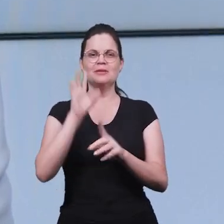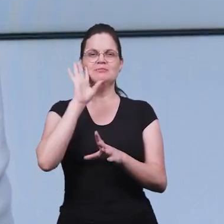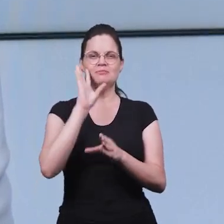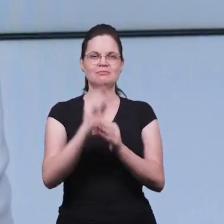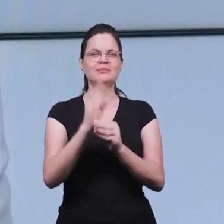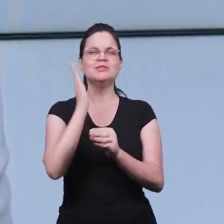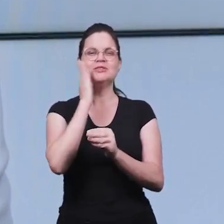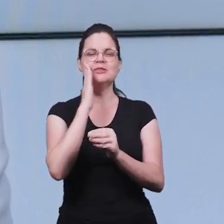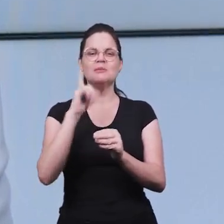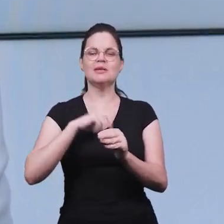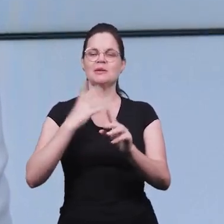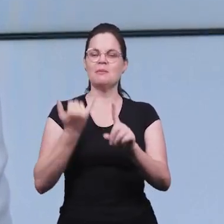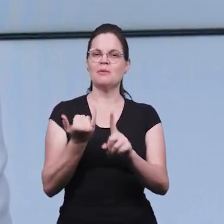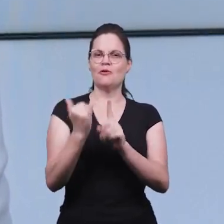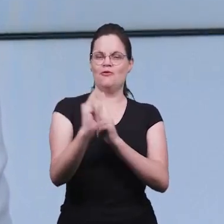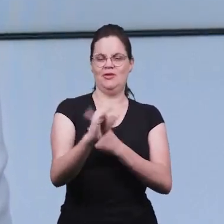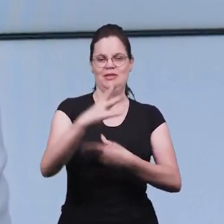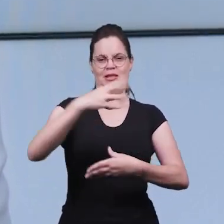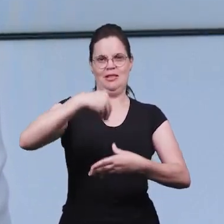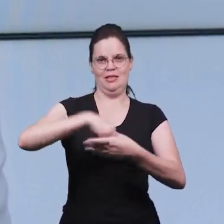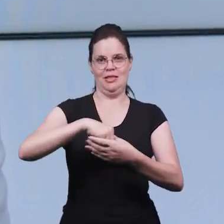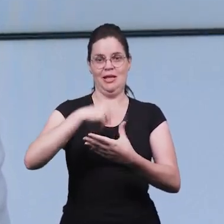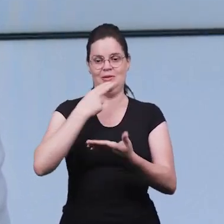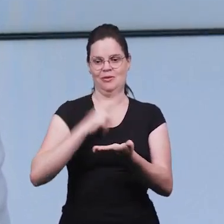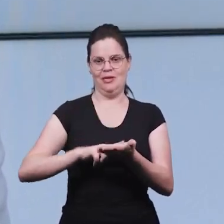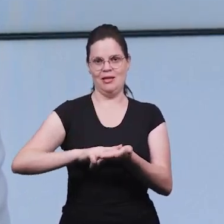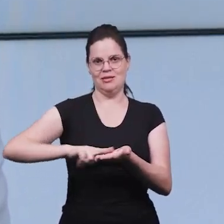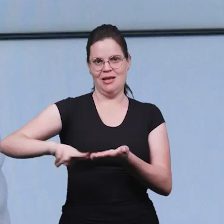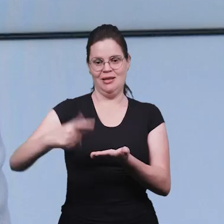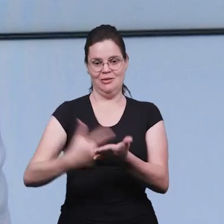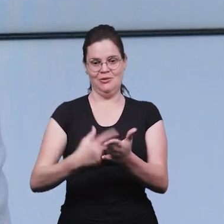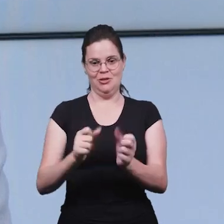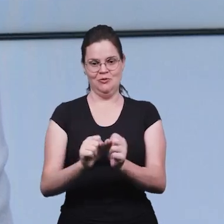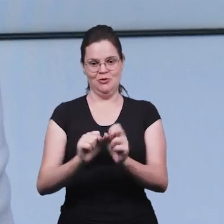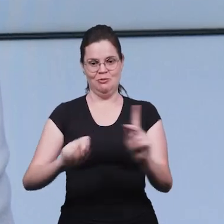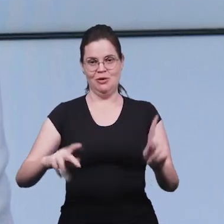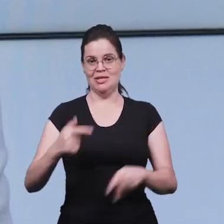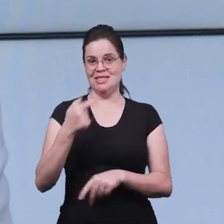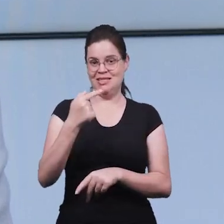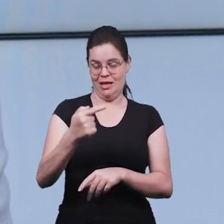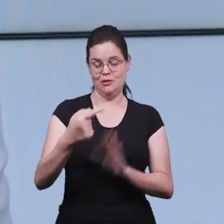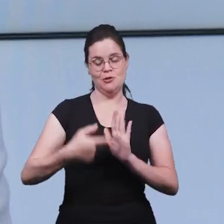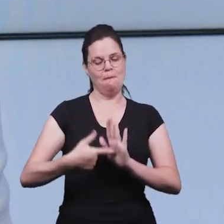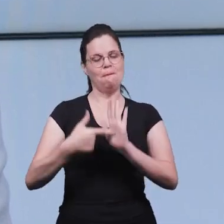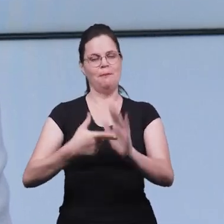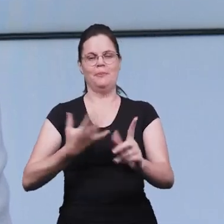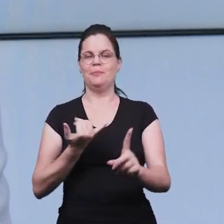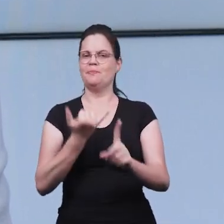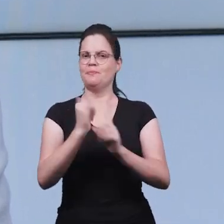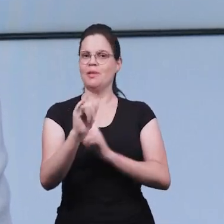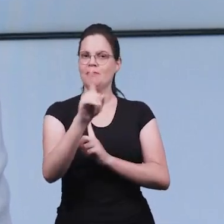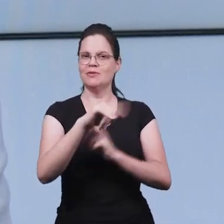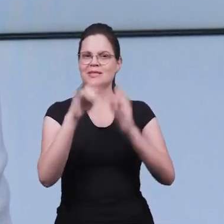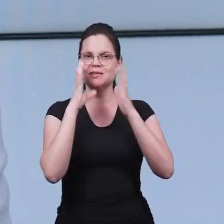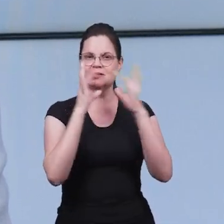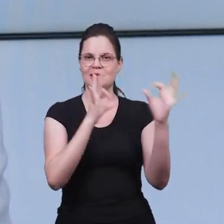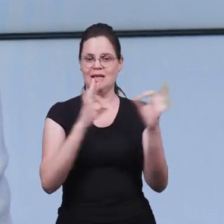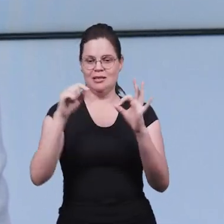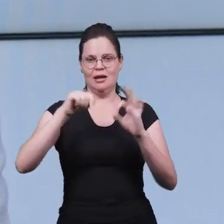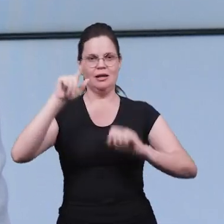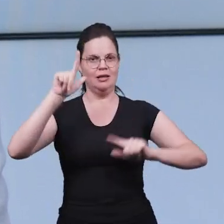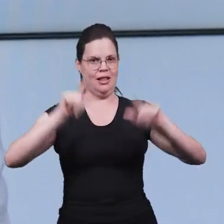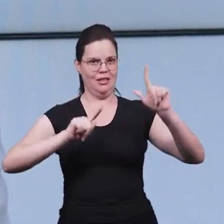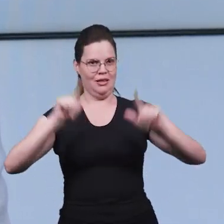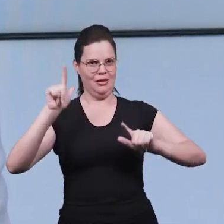que é profético nas 7 cartas do Apocalipse. Você que nos acompanha, nós estamos aqui